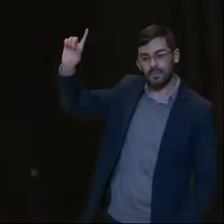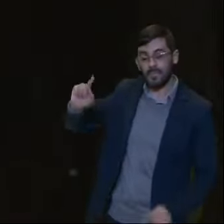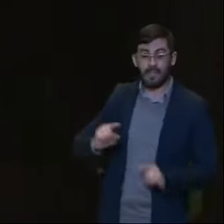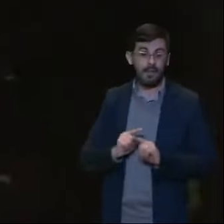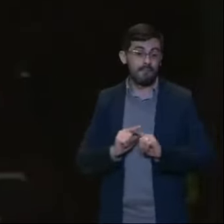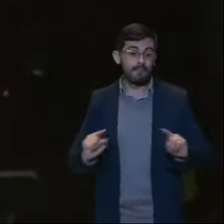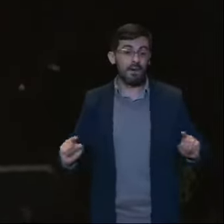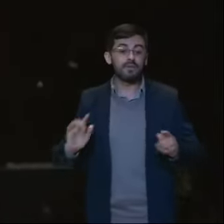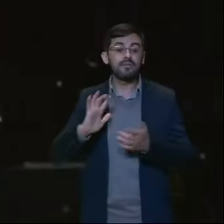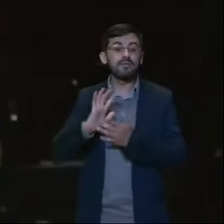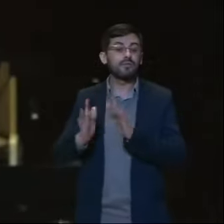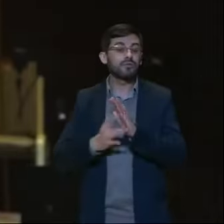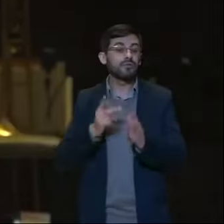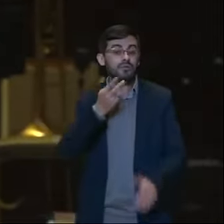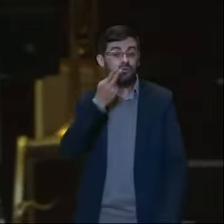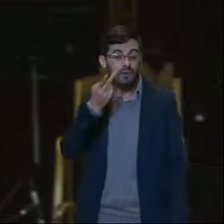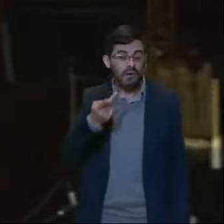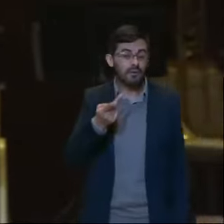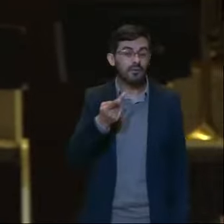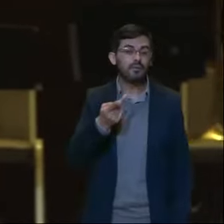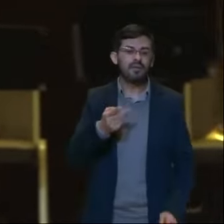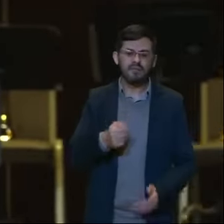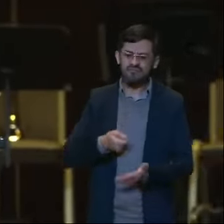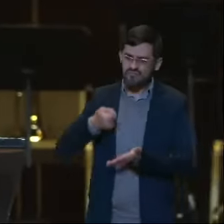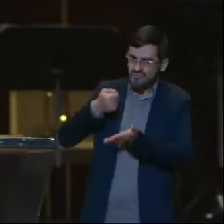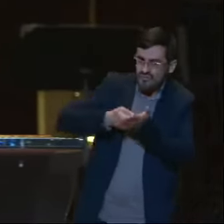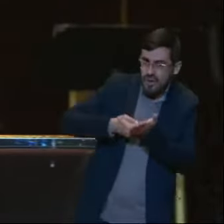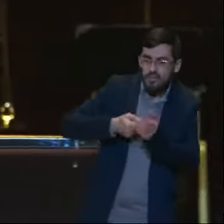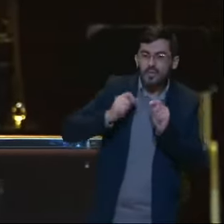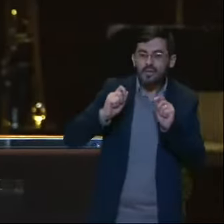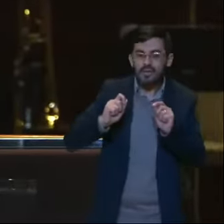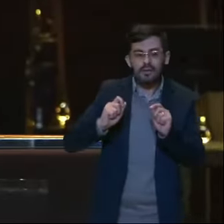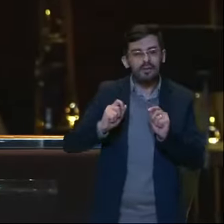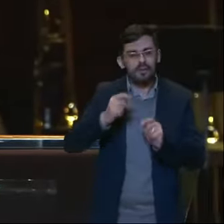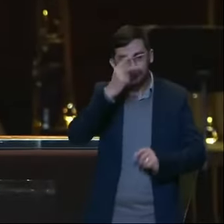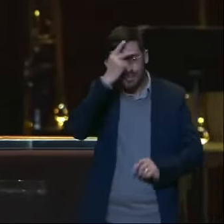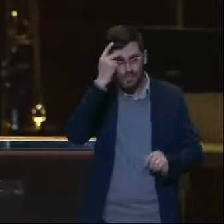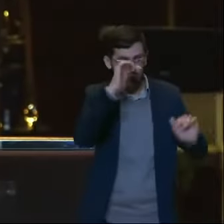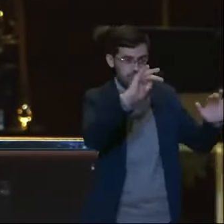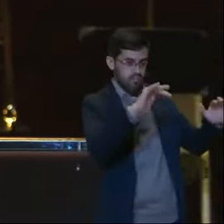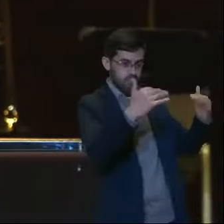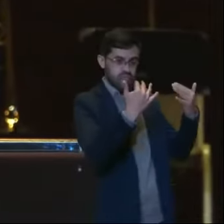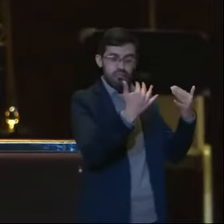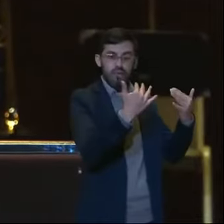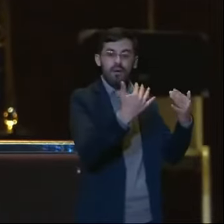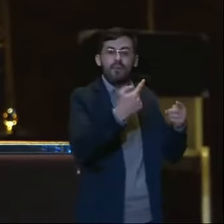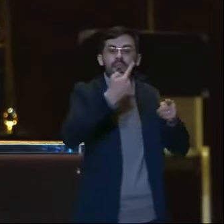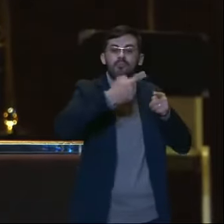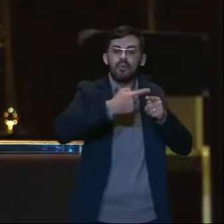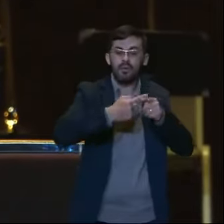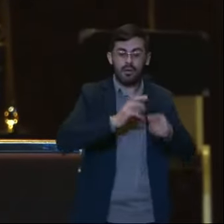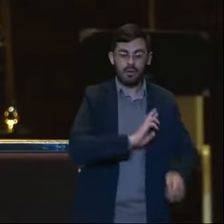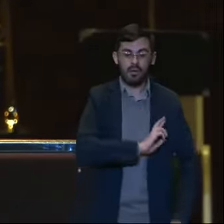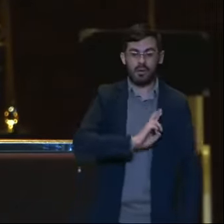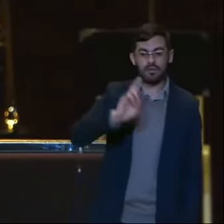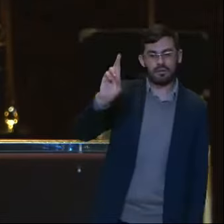ele é muito firme com aquelas pessoas que o estavam ouvindo, porque a religião, ela tem